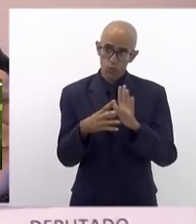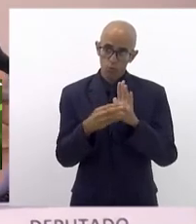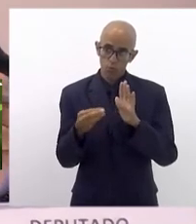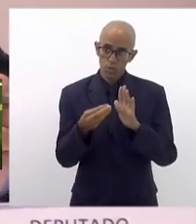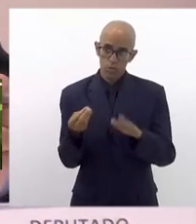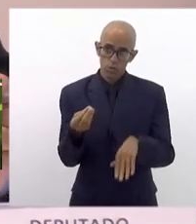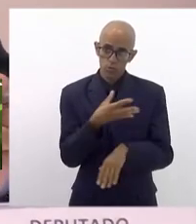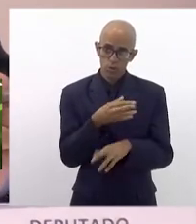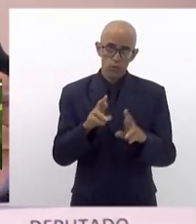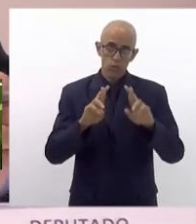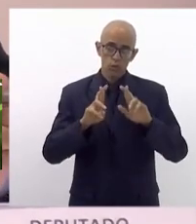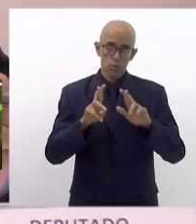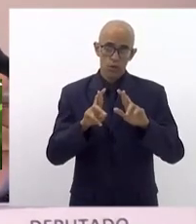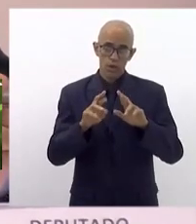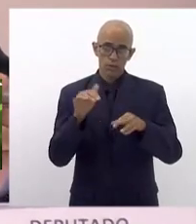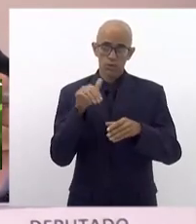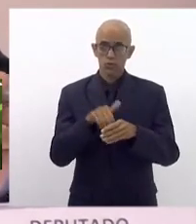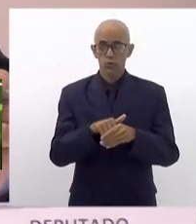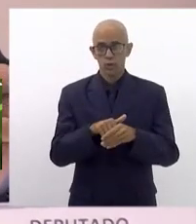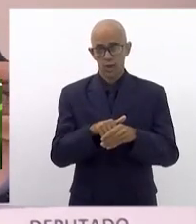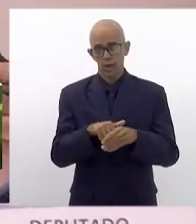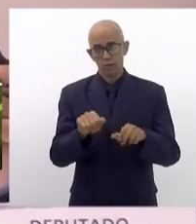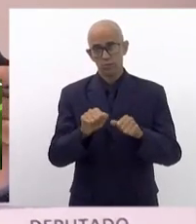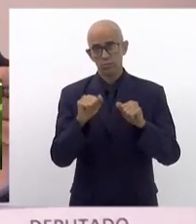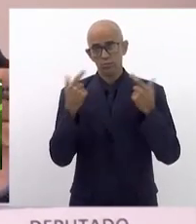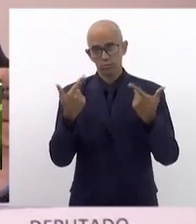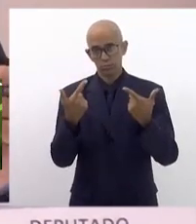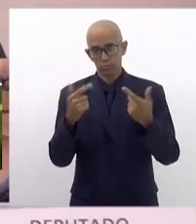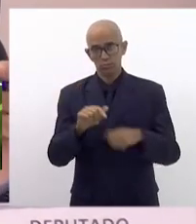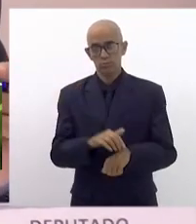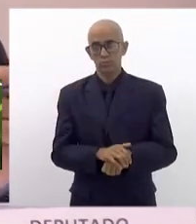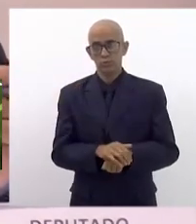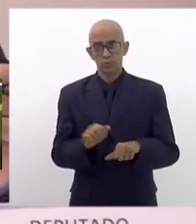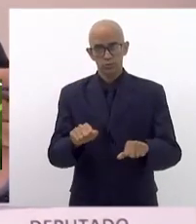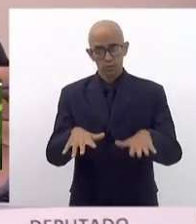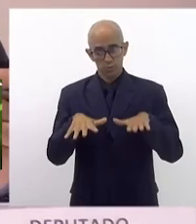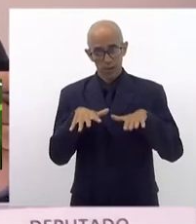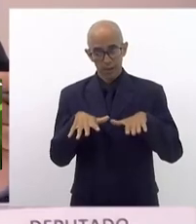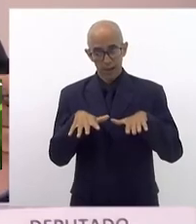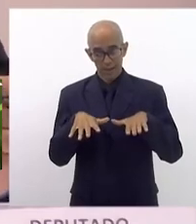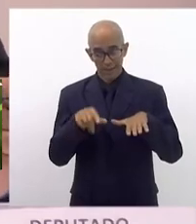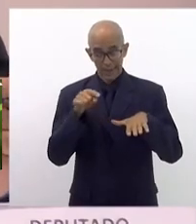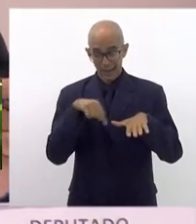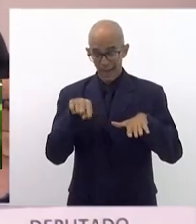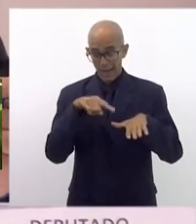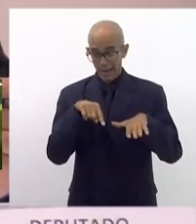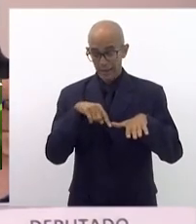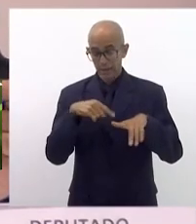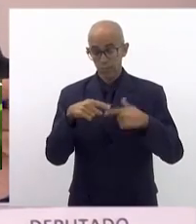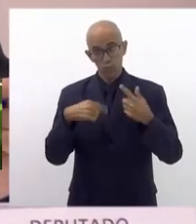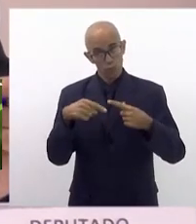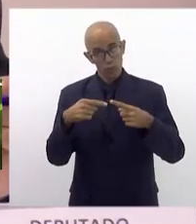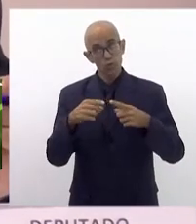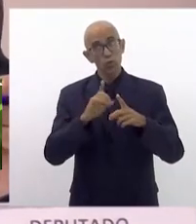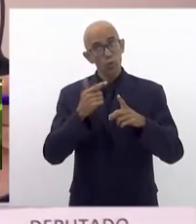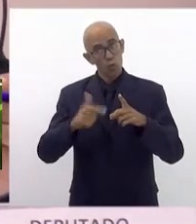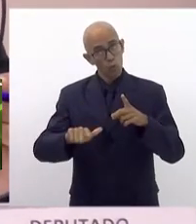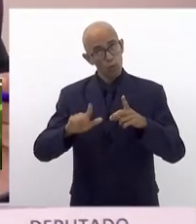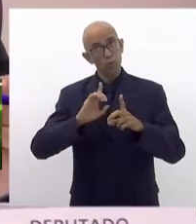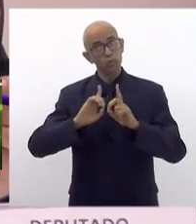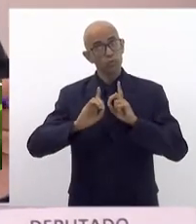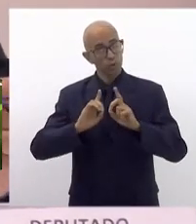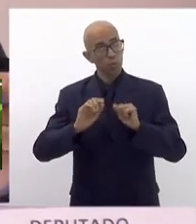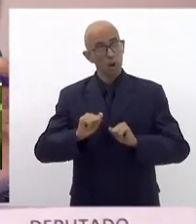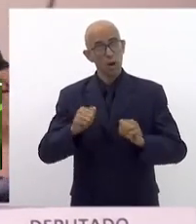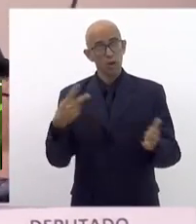levada para votação em plenário. Lembrando que em plenário outras discussões, outras questões podem sempre